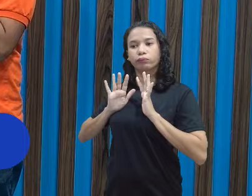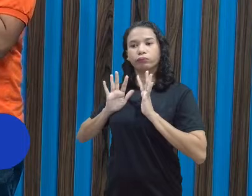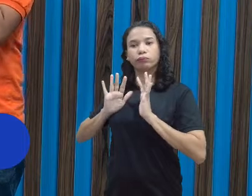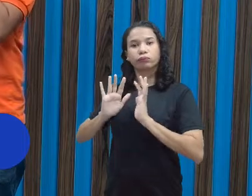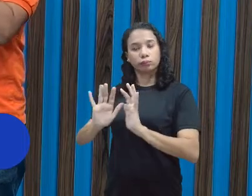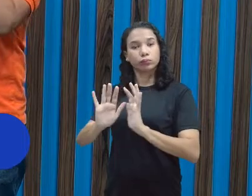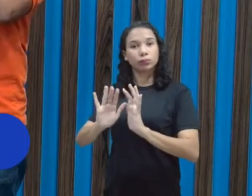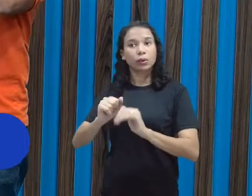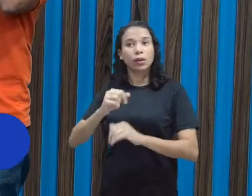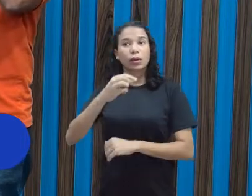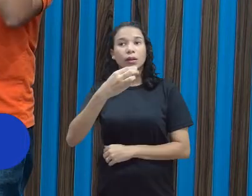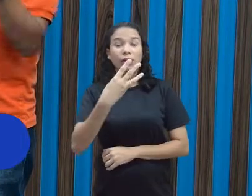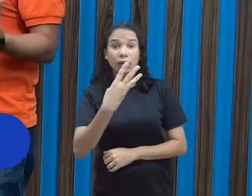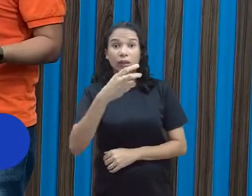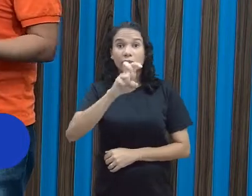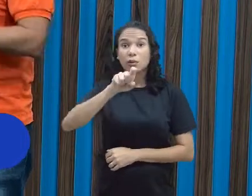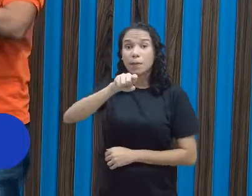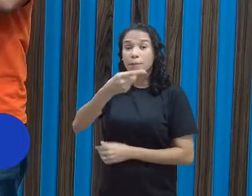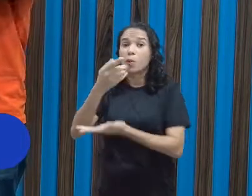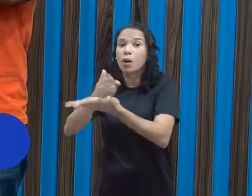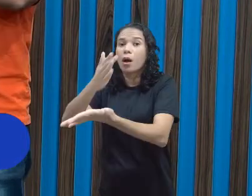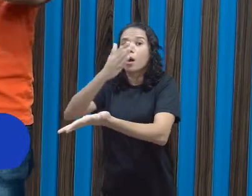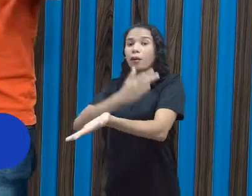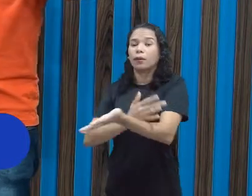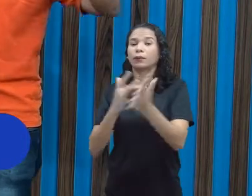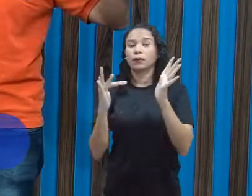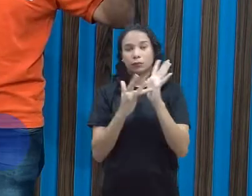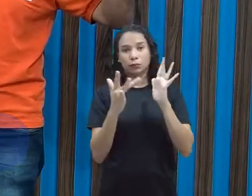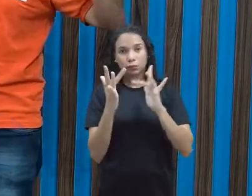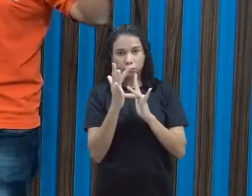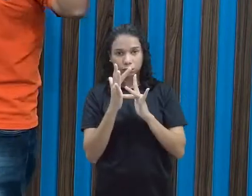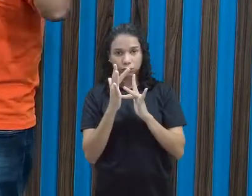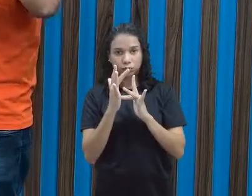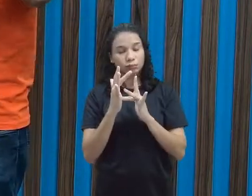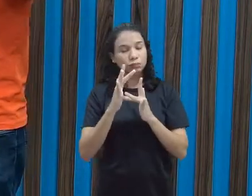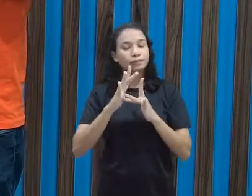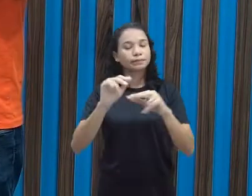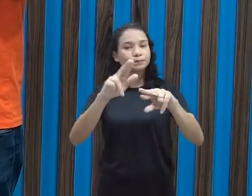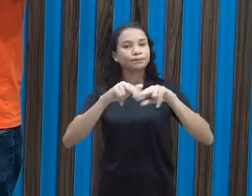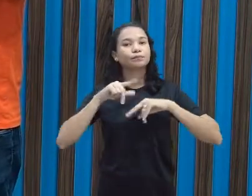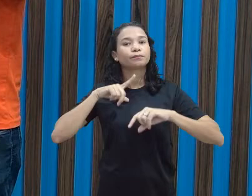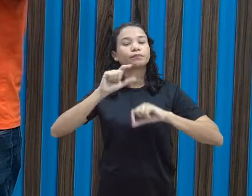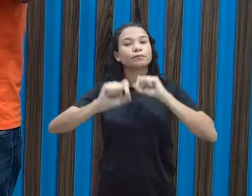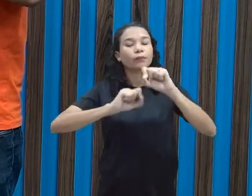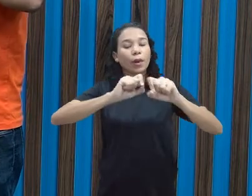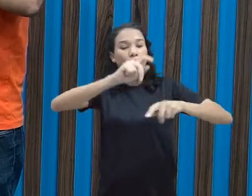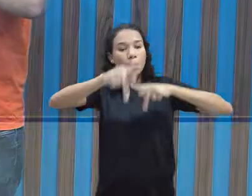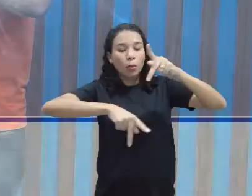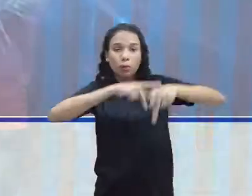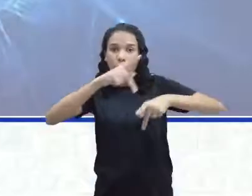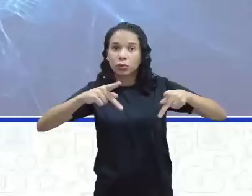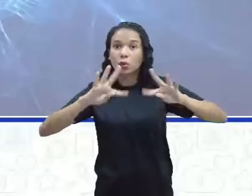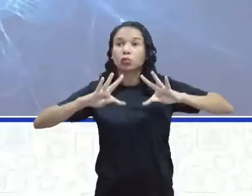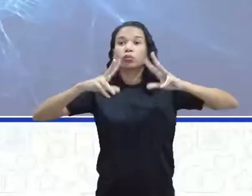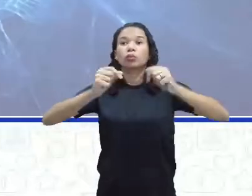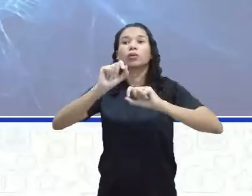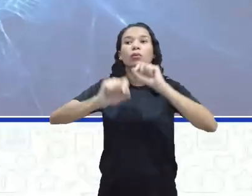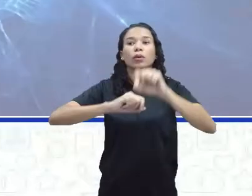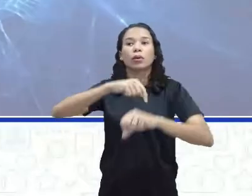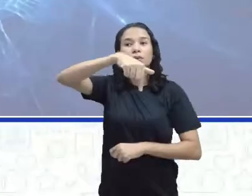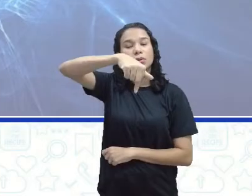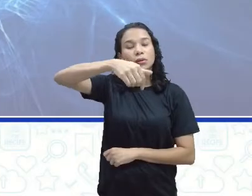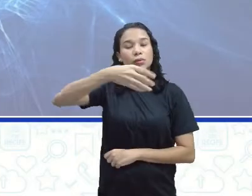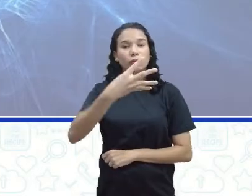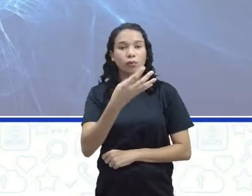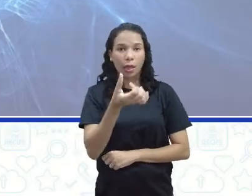Então, 35 mil antes de Cristo, perdão, 35 mil antes de Cristo, tá? A população total é de